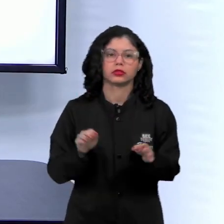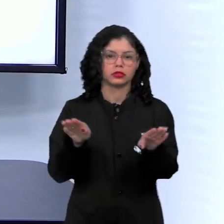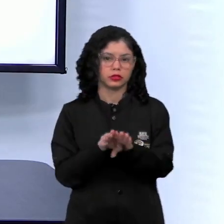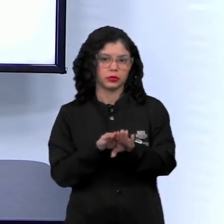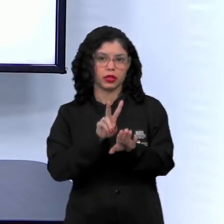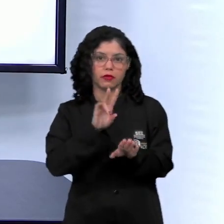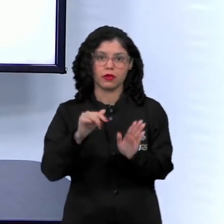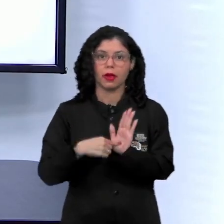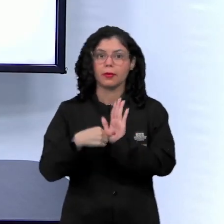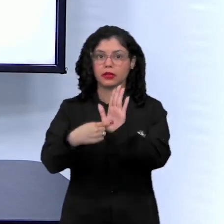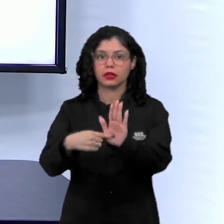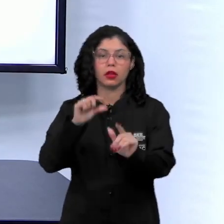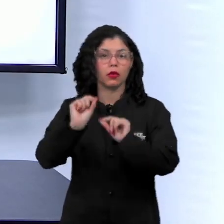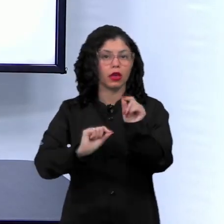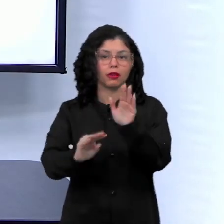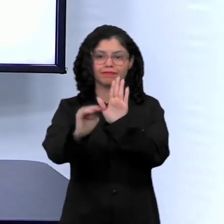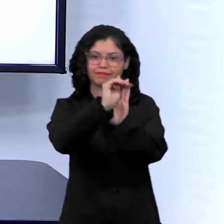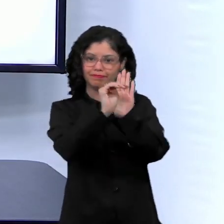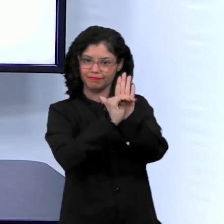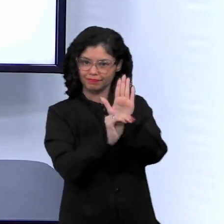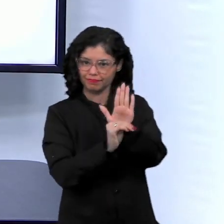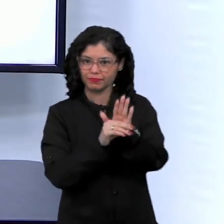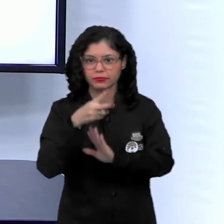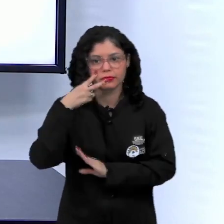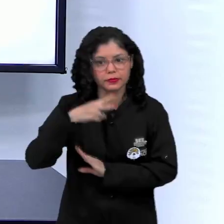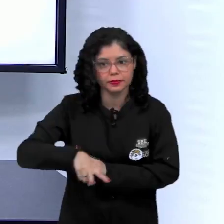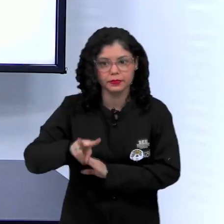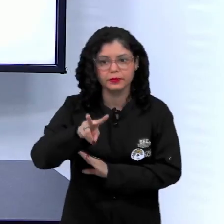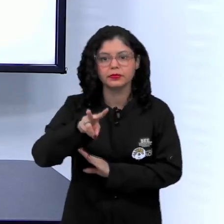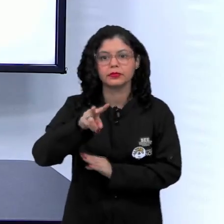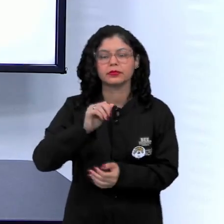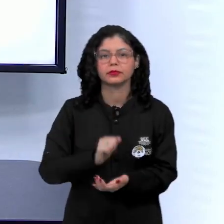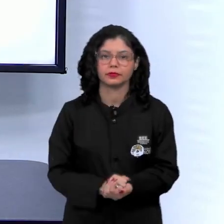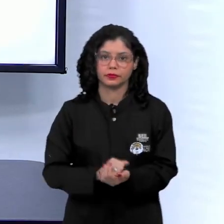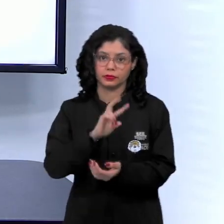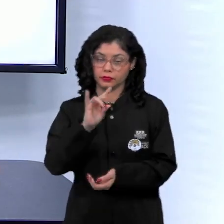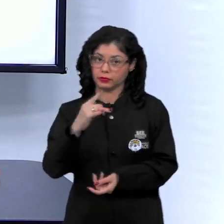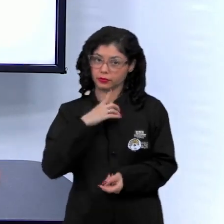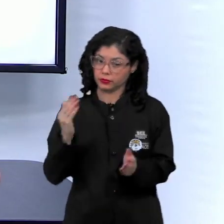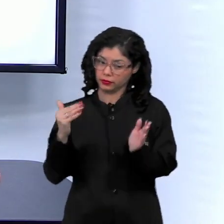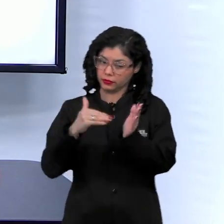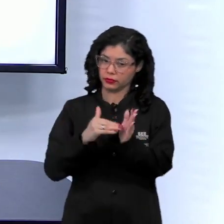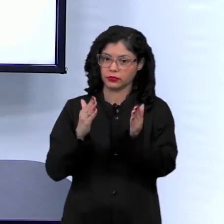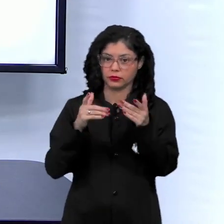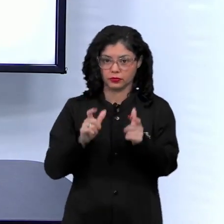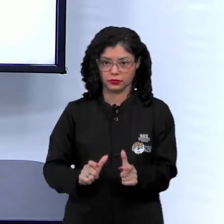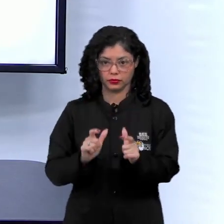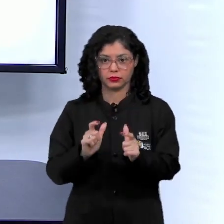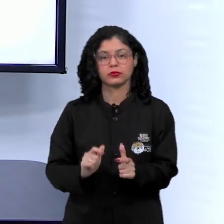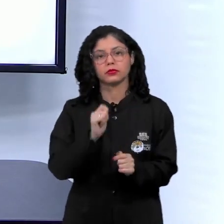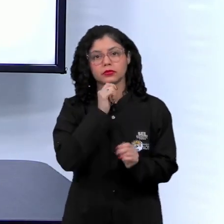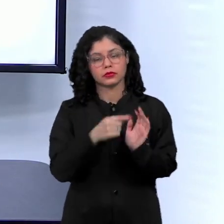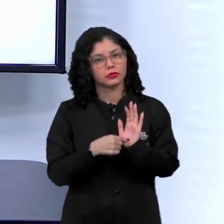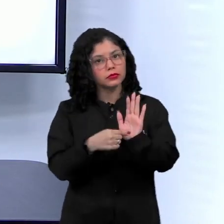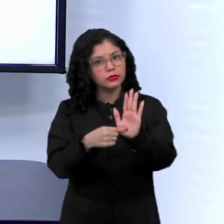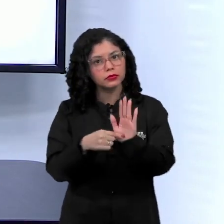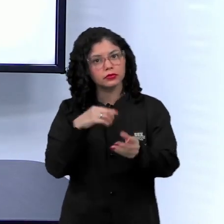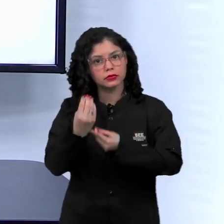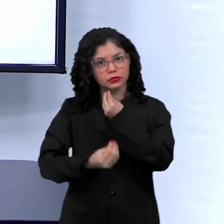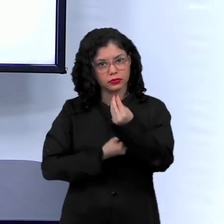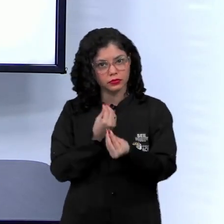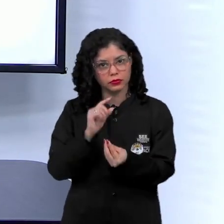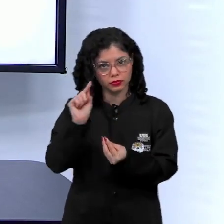te apresentar fatos investigativos. Ela vai até o local, ela mostra como